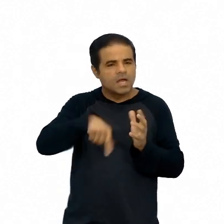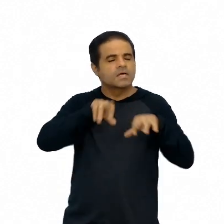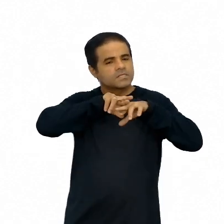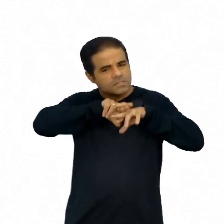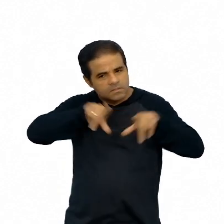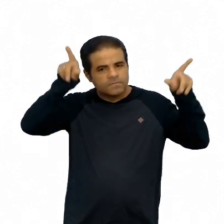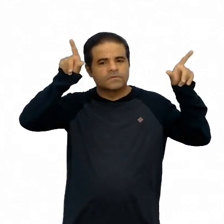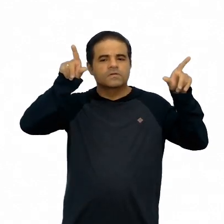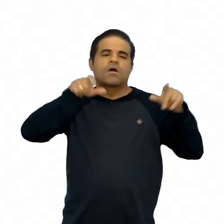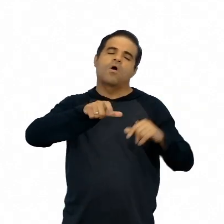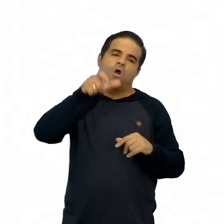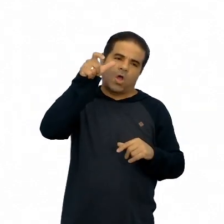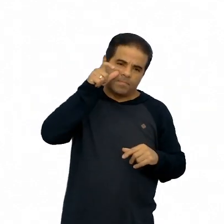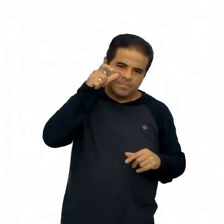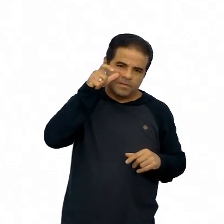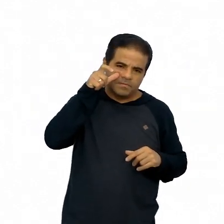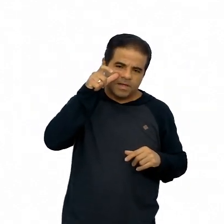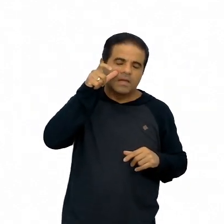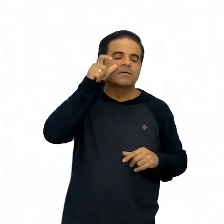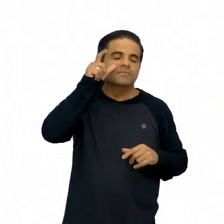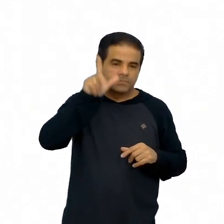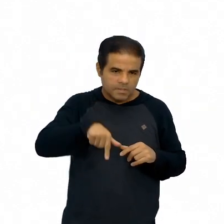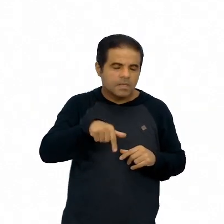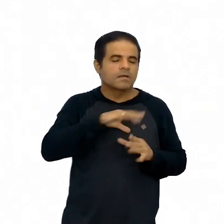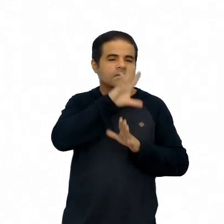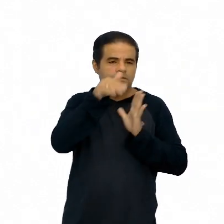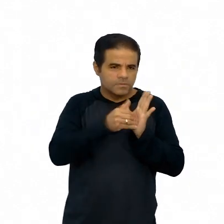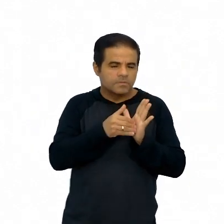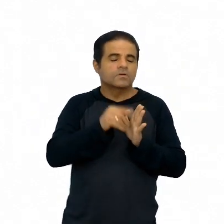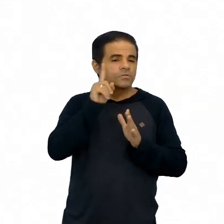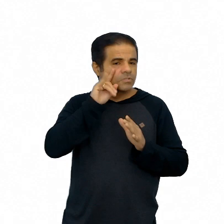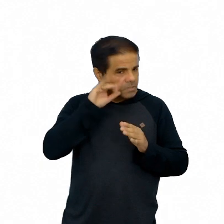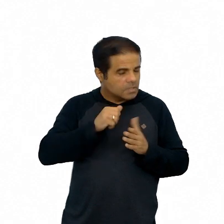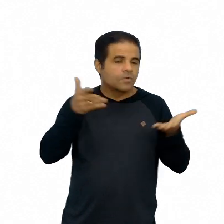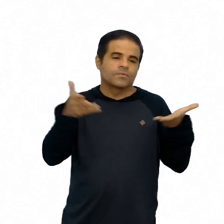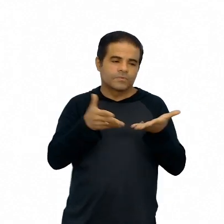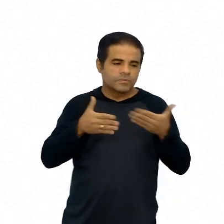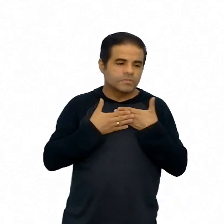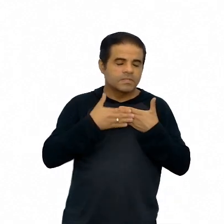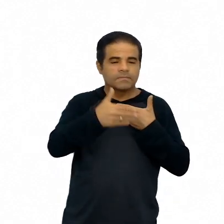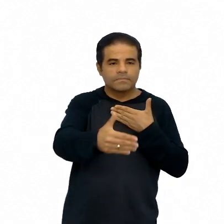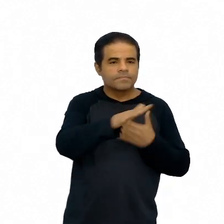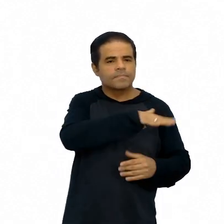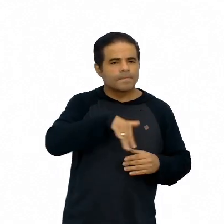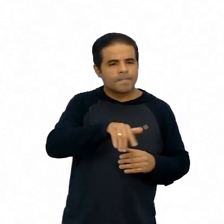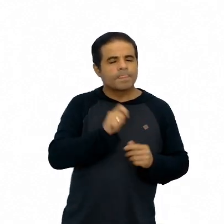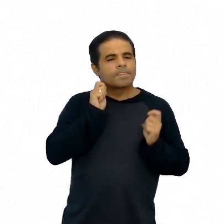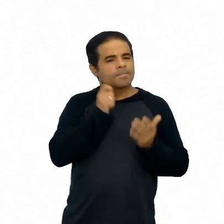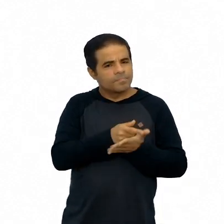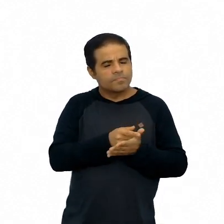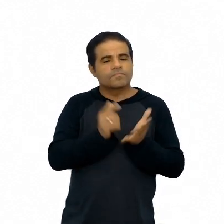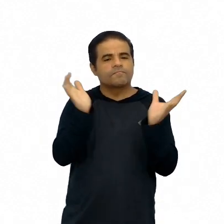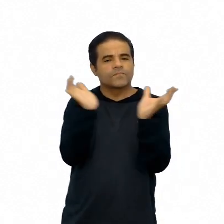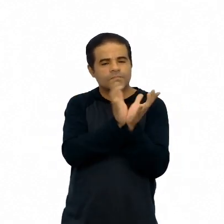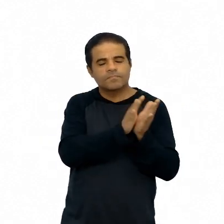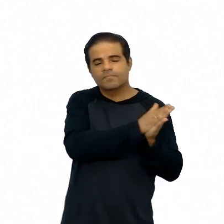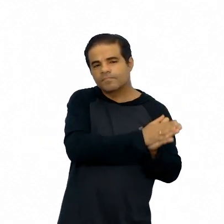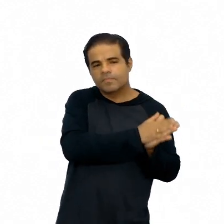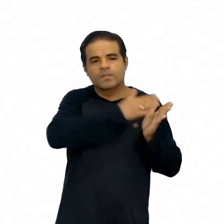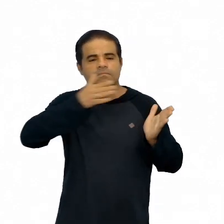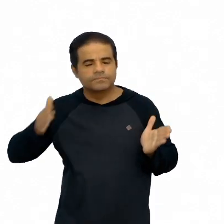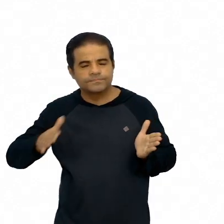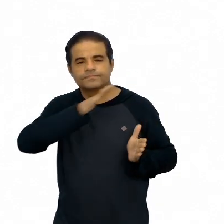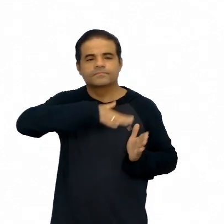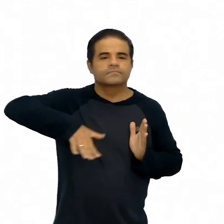gente observar e para a gente ver. Então, isso vale para o dia de hoje, para a gente pensar nisso. Então, vamos analisar a nossa turma, vamos analisar nosso conjunto